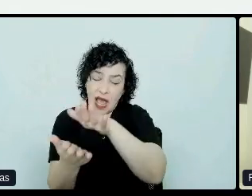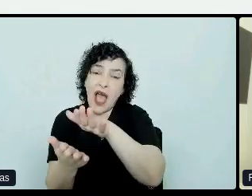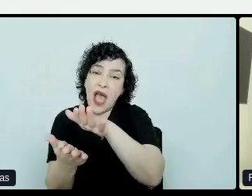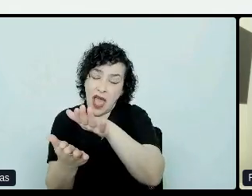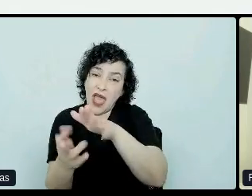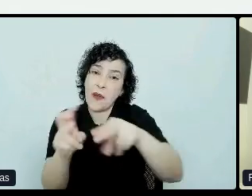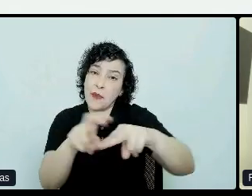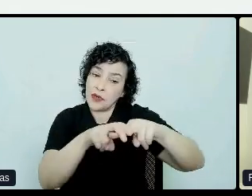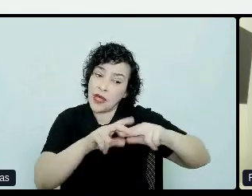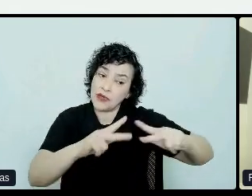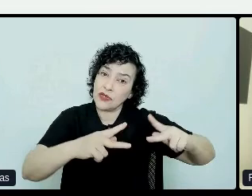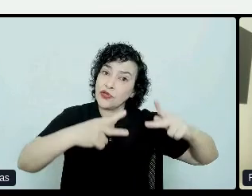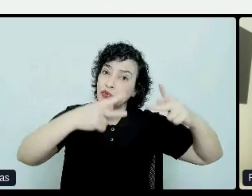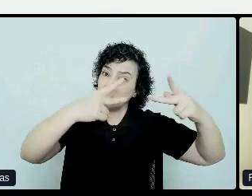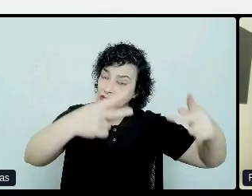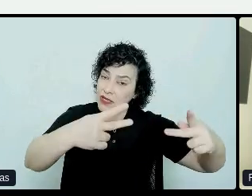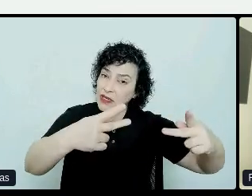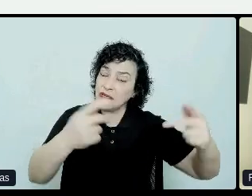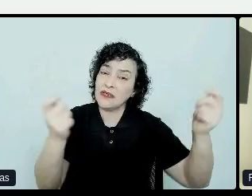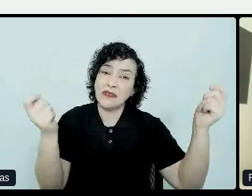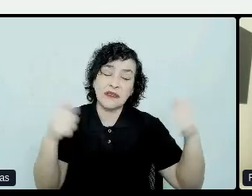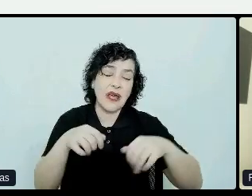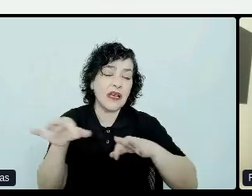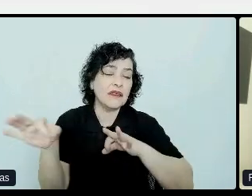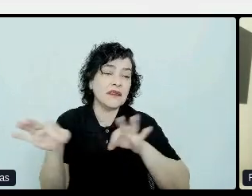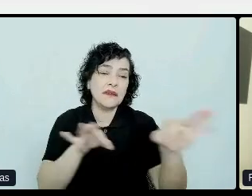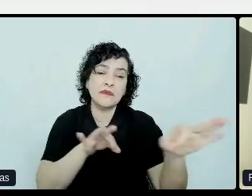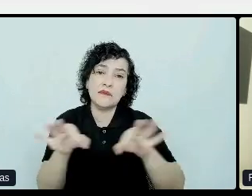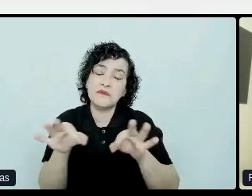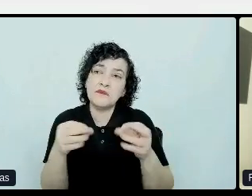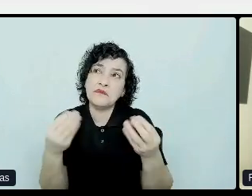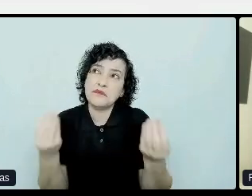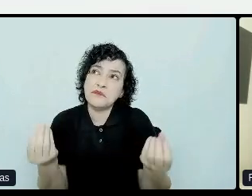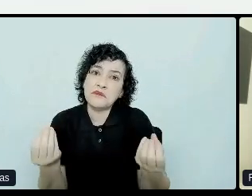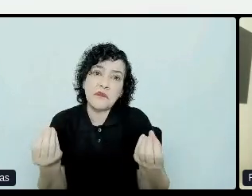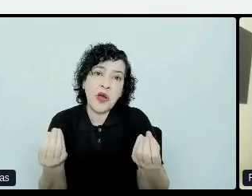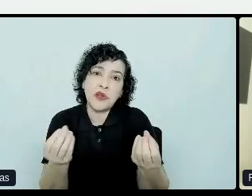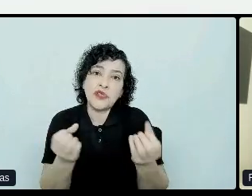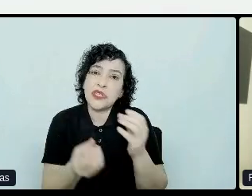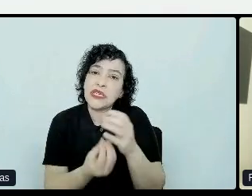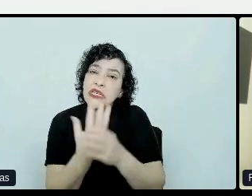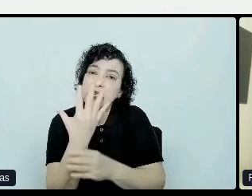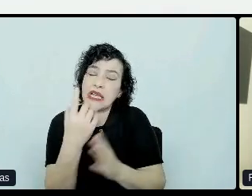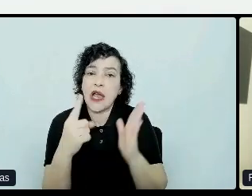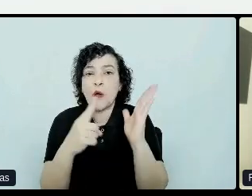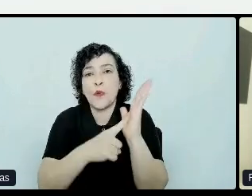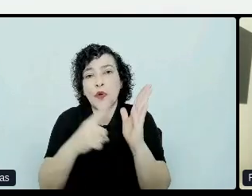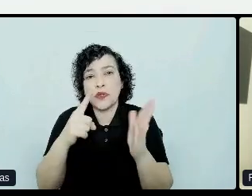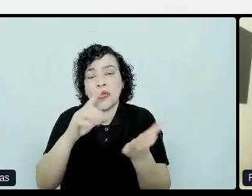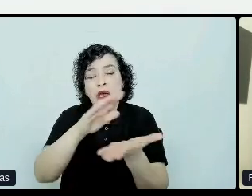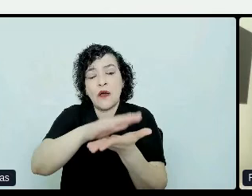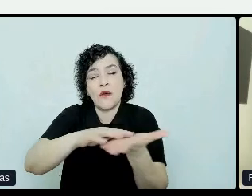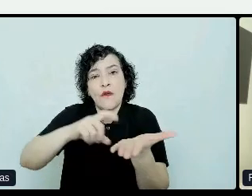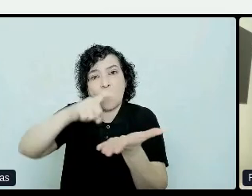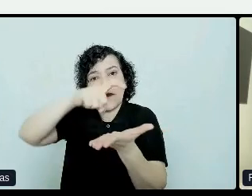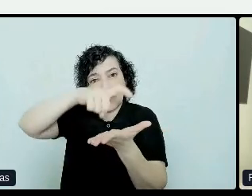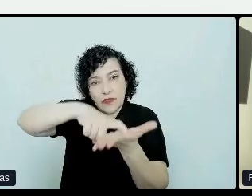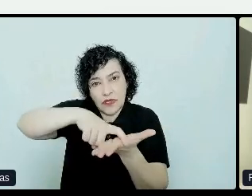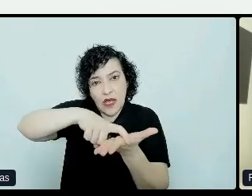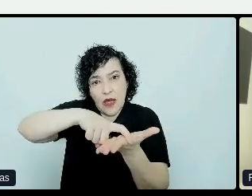Né? E existe várias formas de fazer isso, né? Você pode programar realmente um botão, chamar uma função e rotear para jogar ele para outra